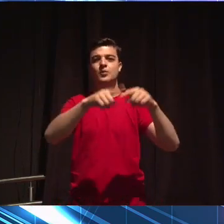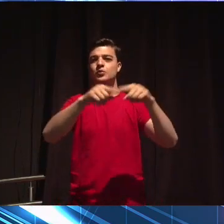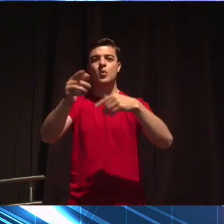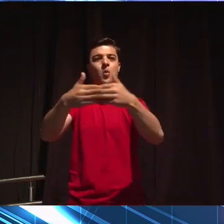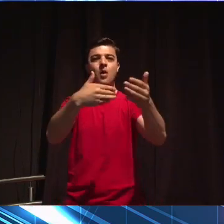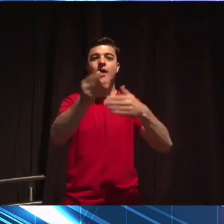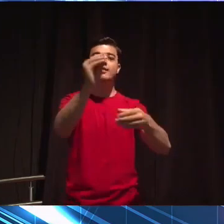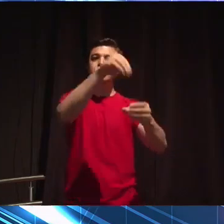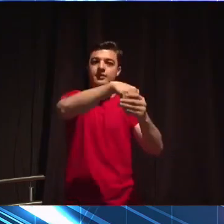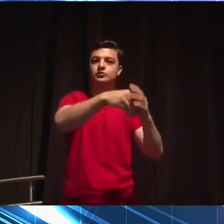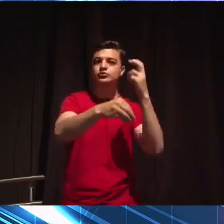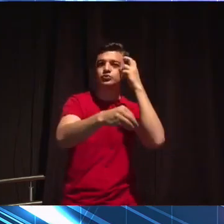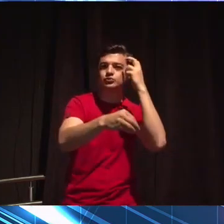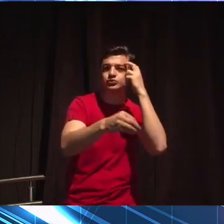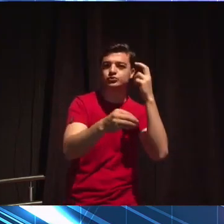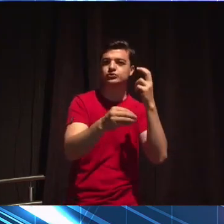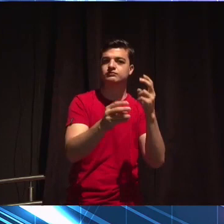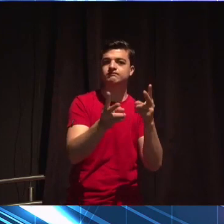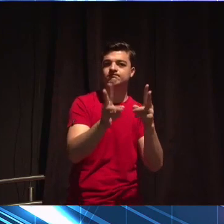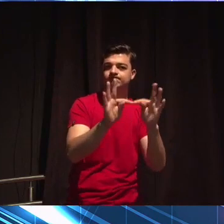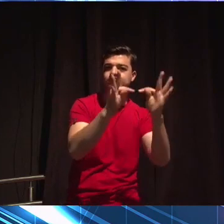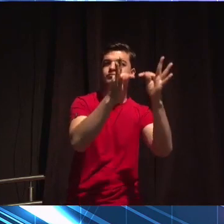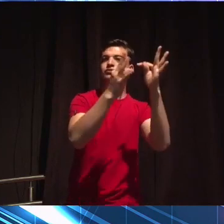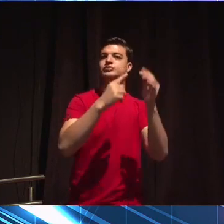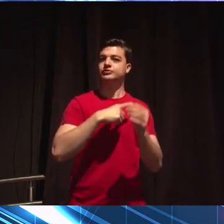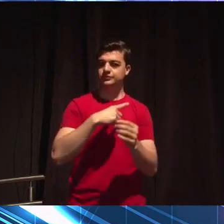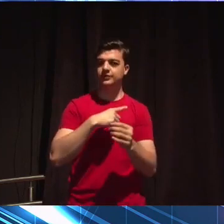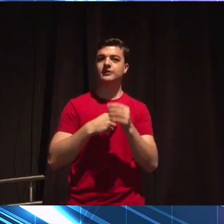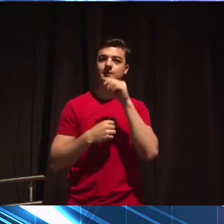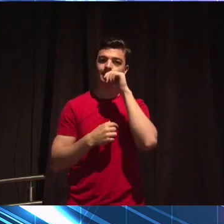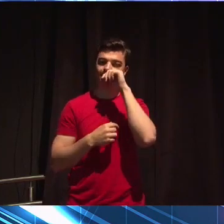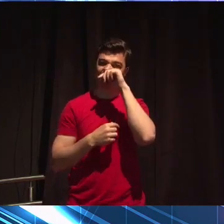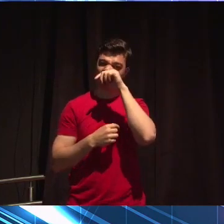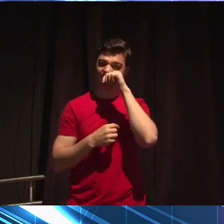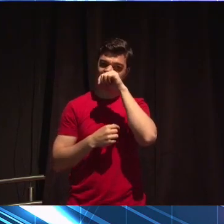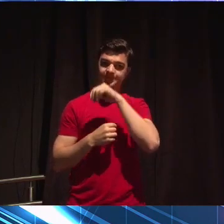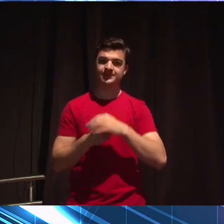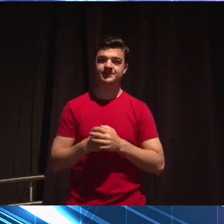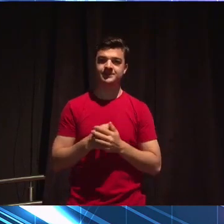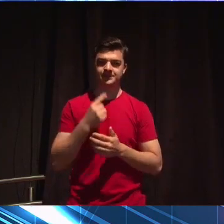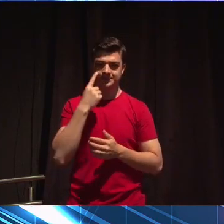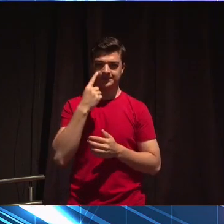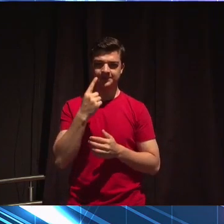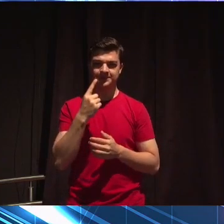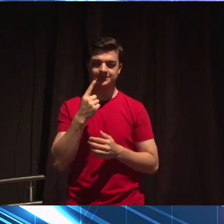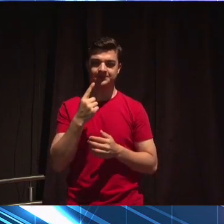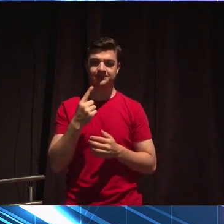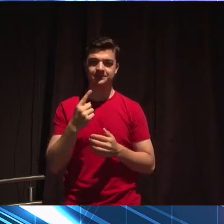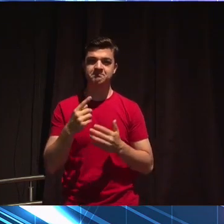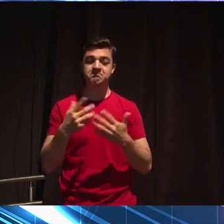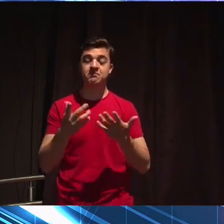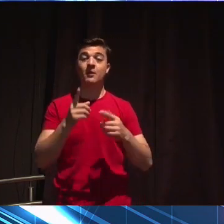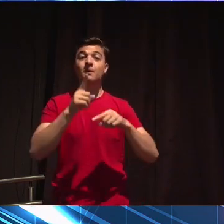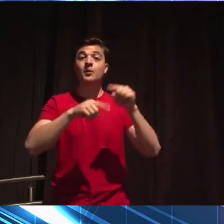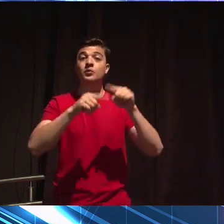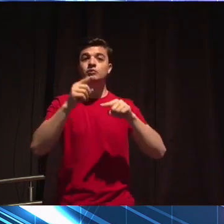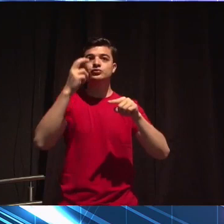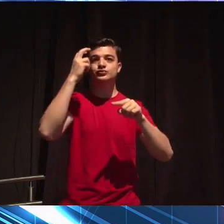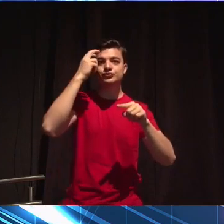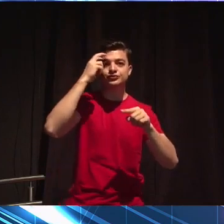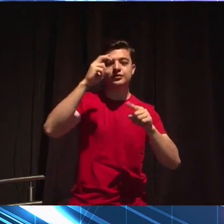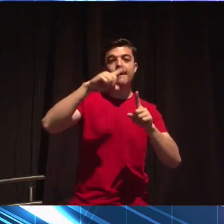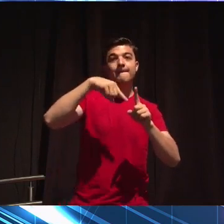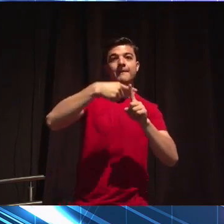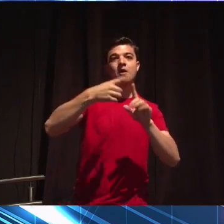próximo passo de produtos passou a ser você criar produtos inteligentes e produtos conectados. Então, no